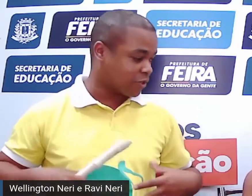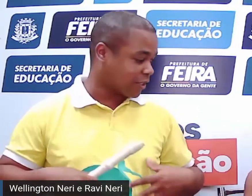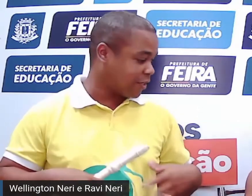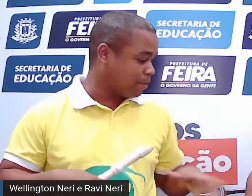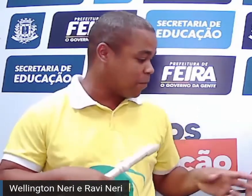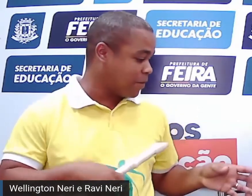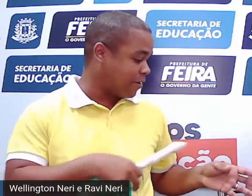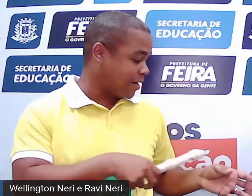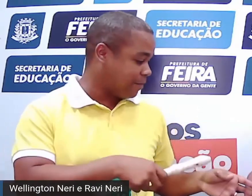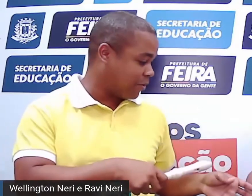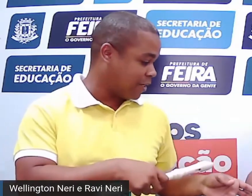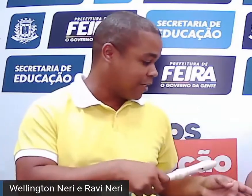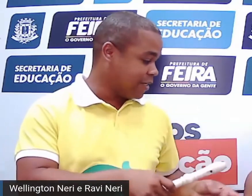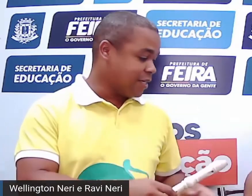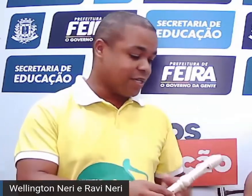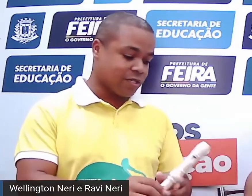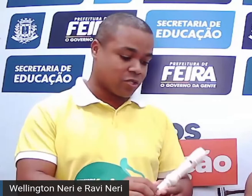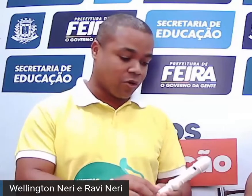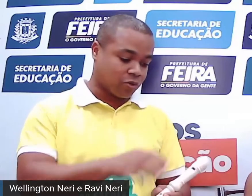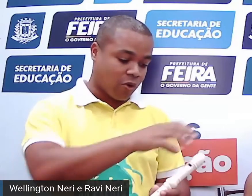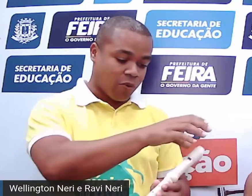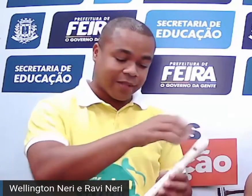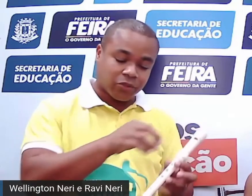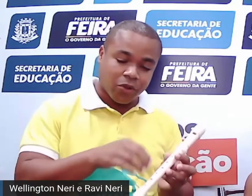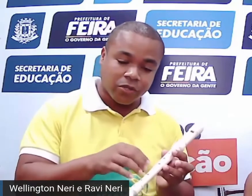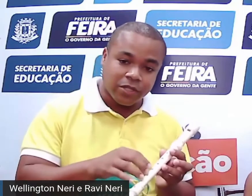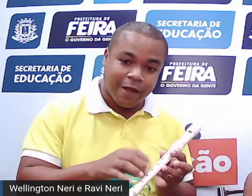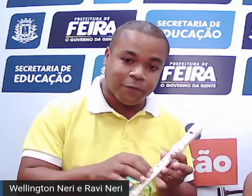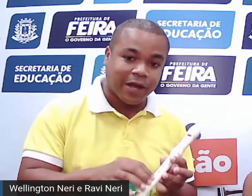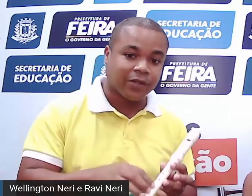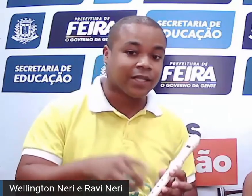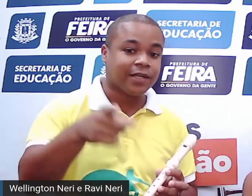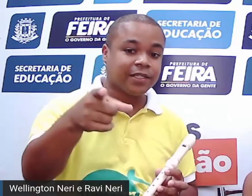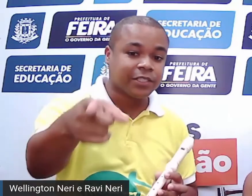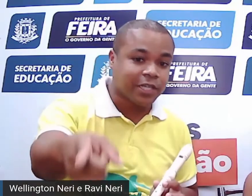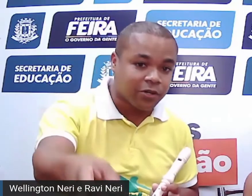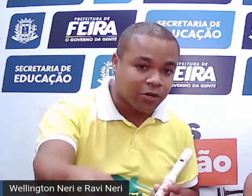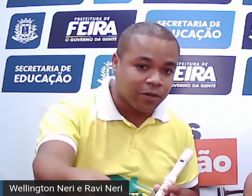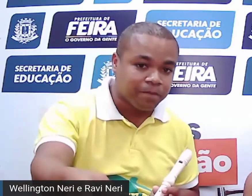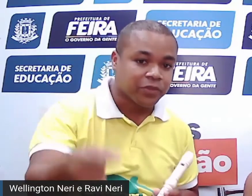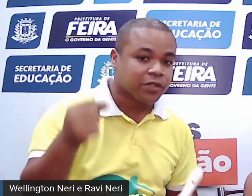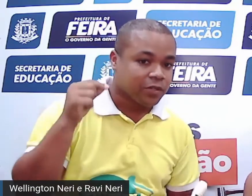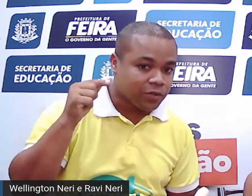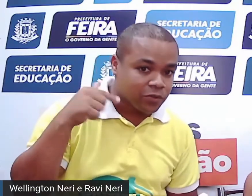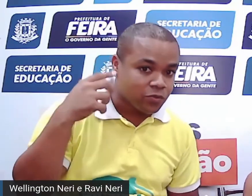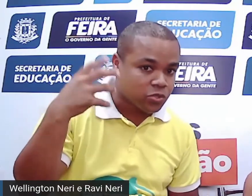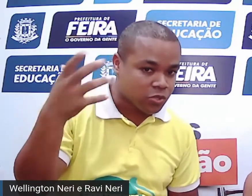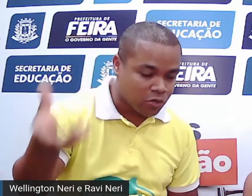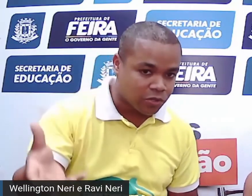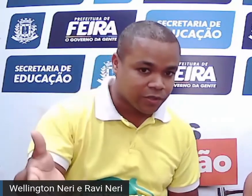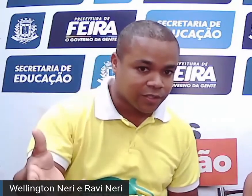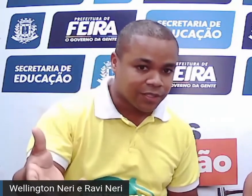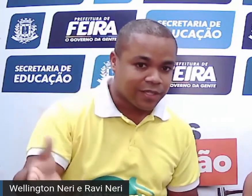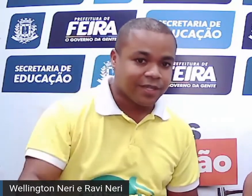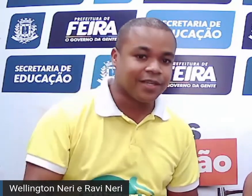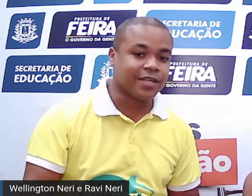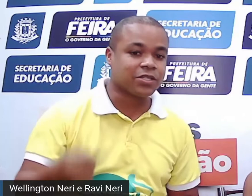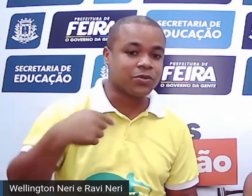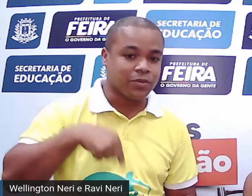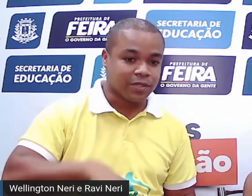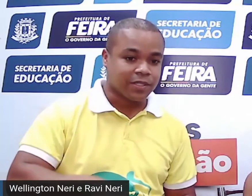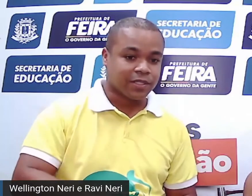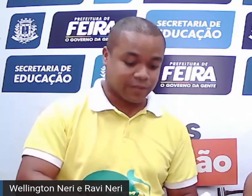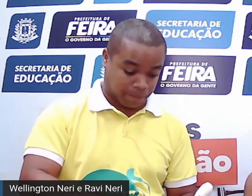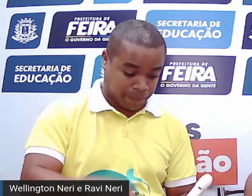de conta que o pulmão era a bola e soltou o ar todo na flauta e gerou um som.